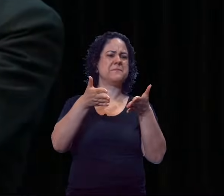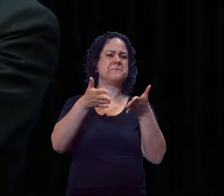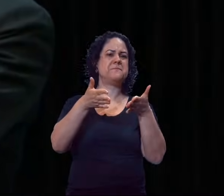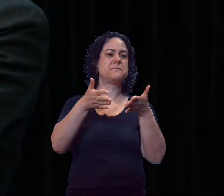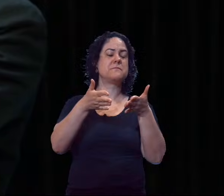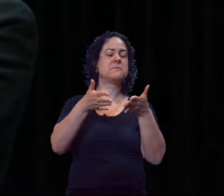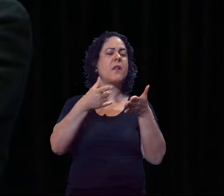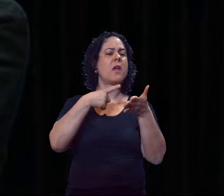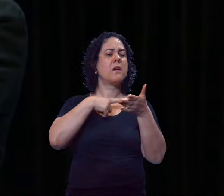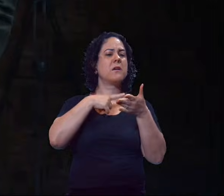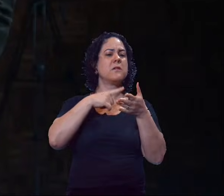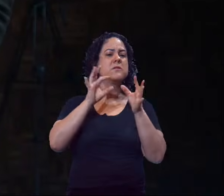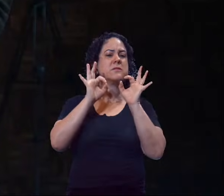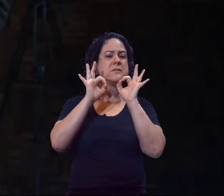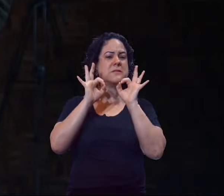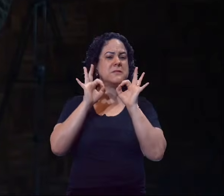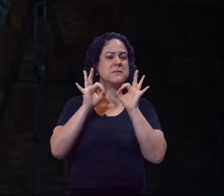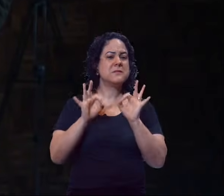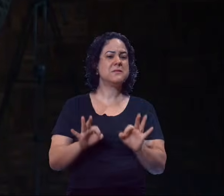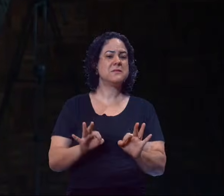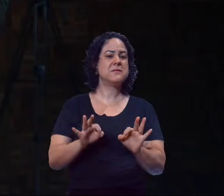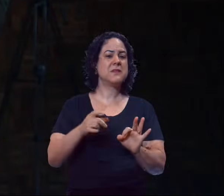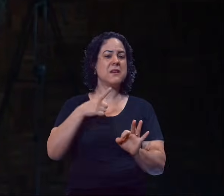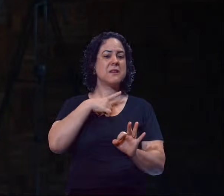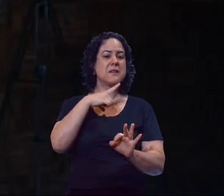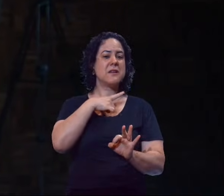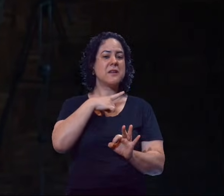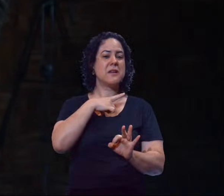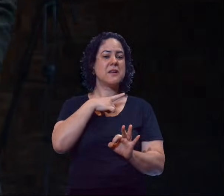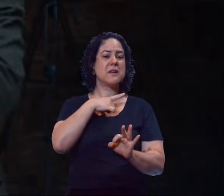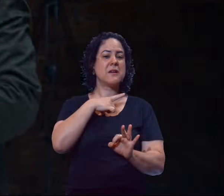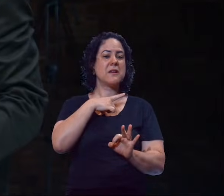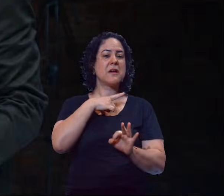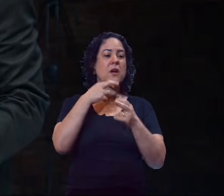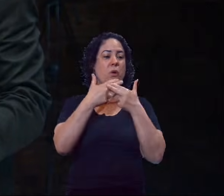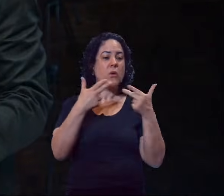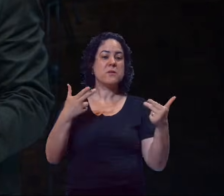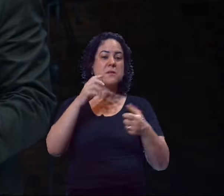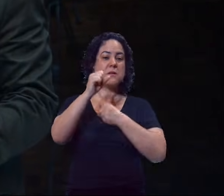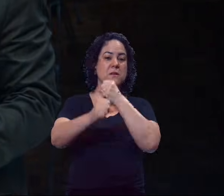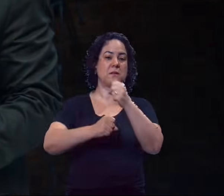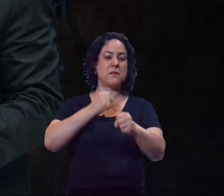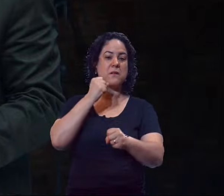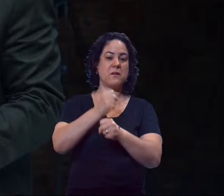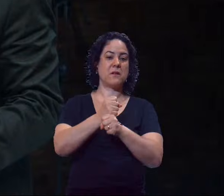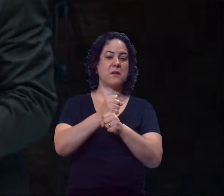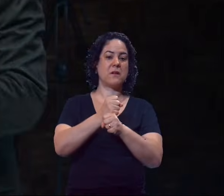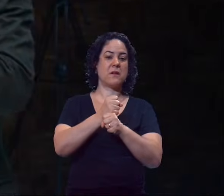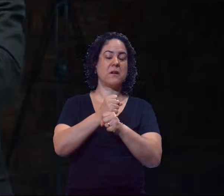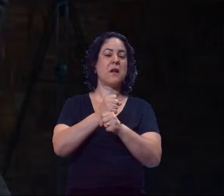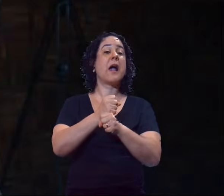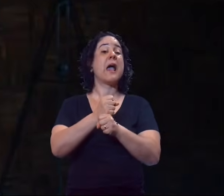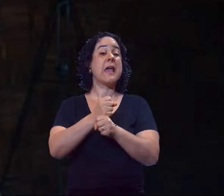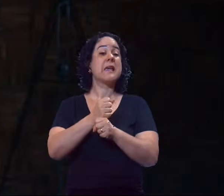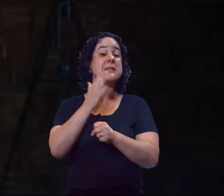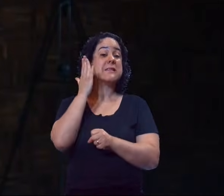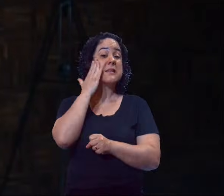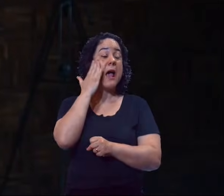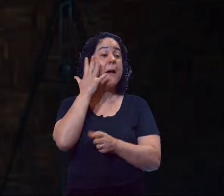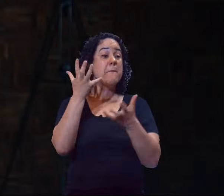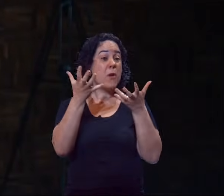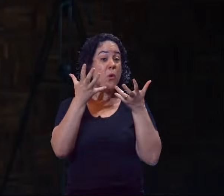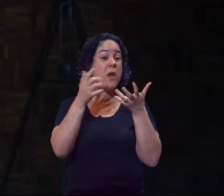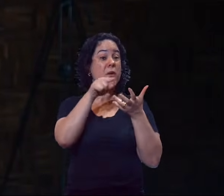tenho certeza que Deus vai se revelar de forma inédita para nós ano que vem. E sabe o que eu quero? Te